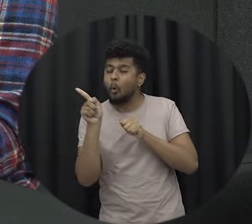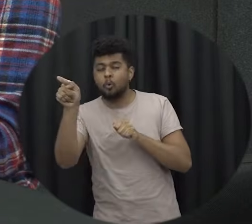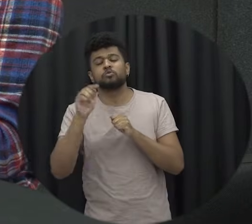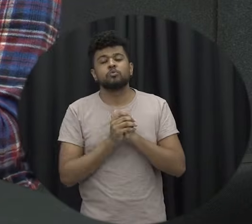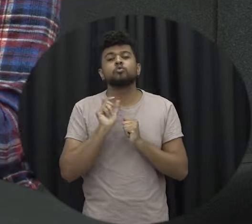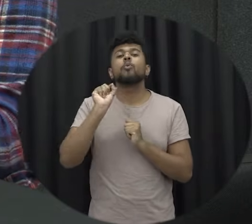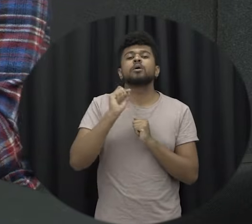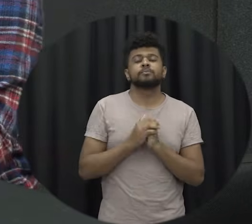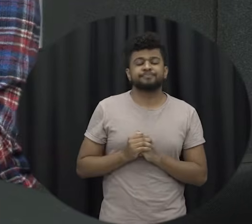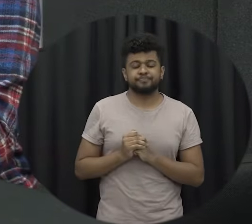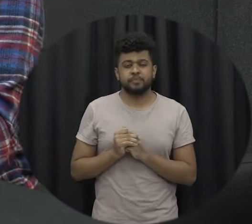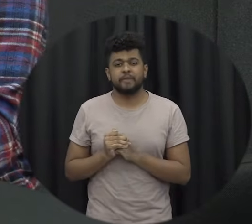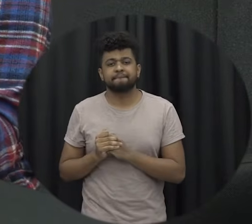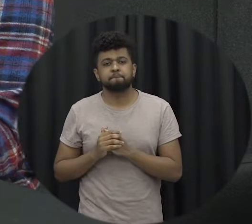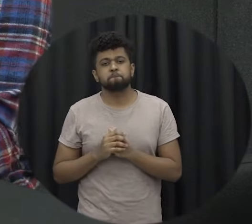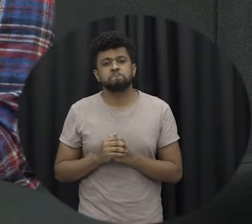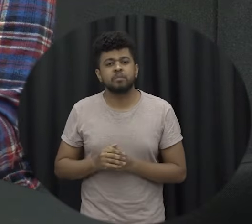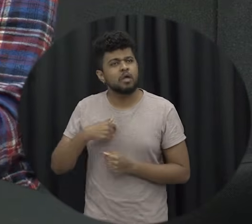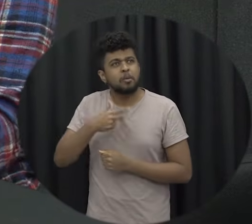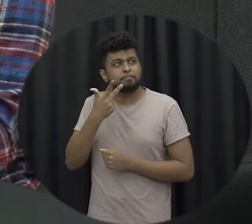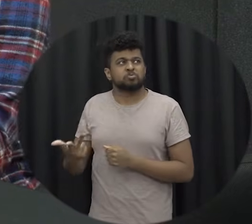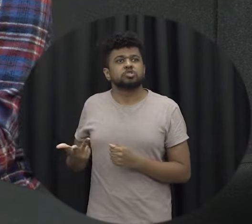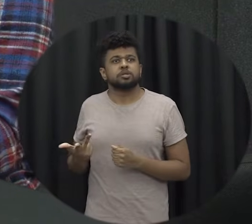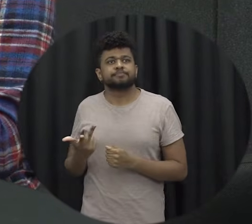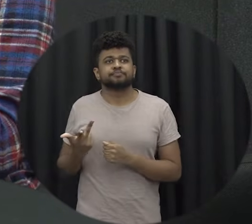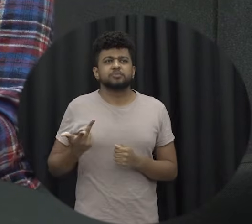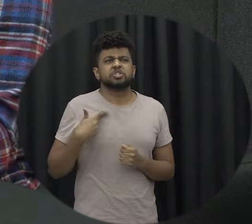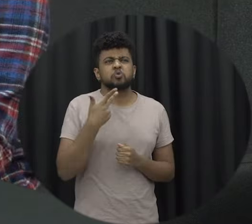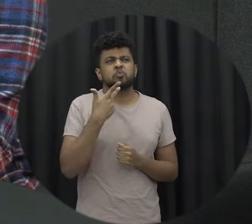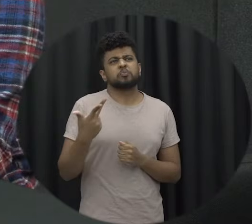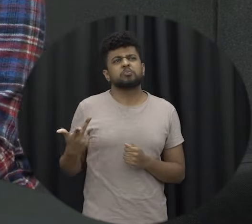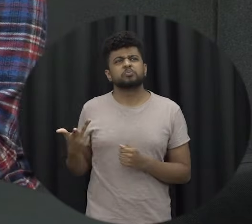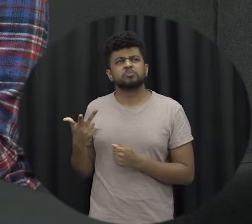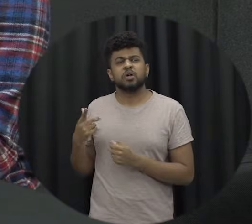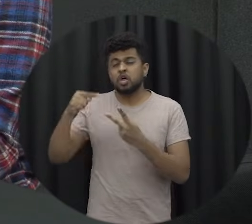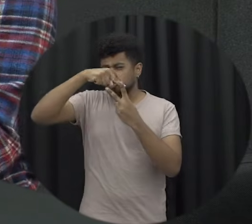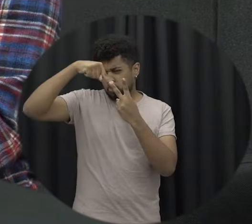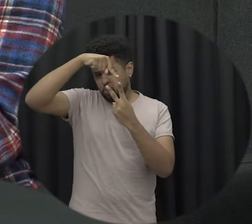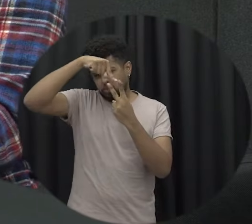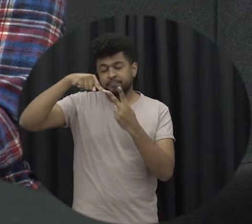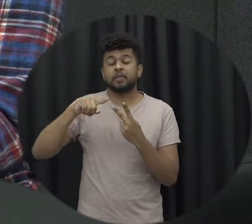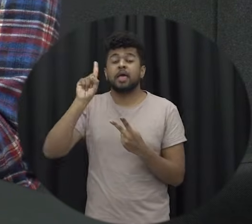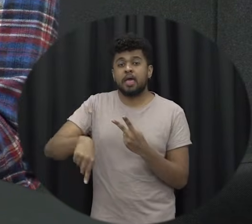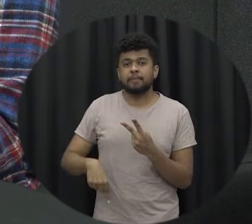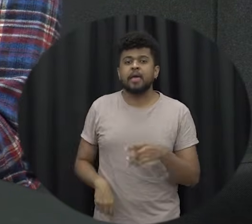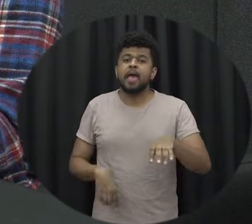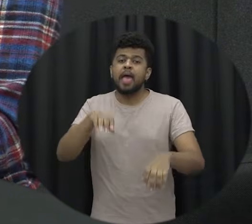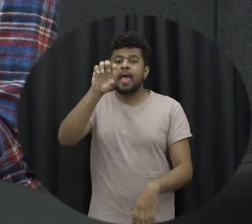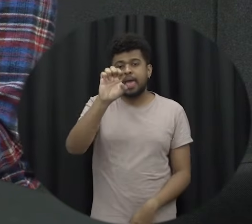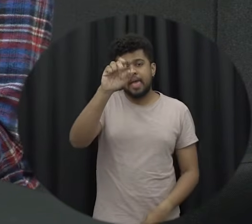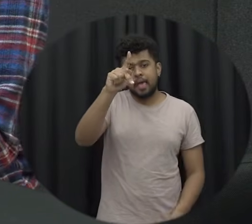eu diria que eu vou tratar pelo menos em dois pontos. Um que é a questão epistemológica, né, que é